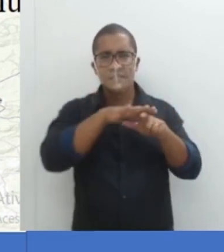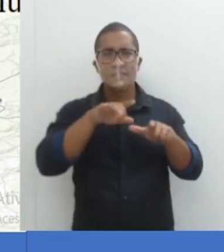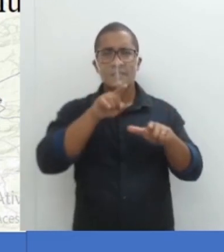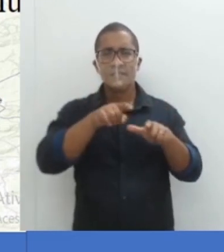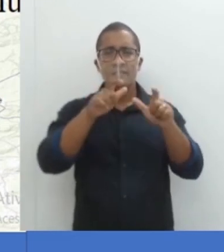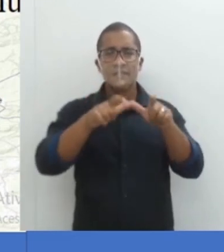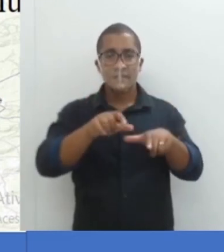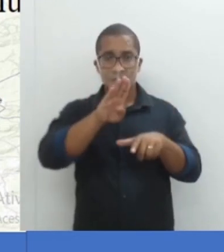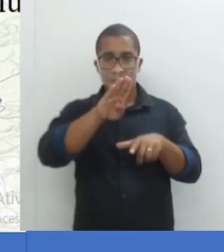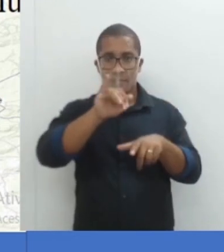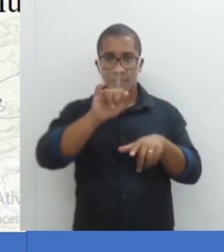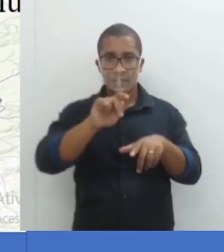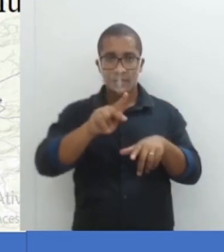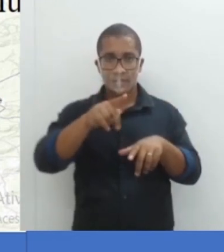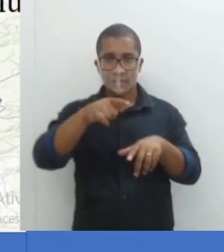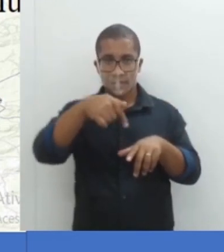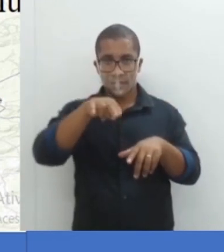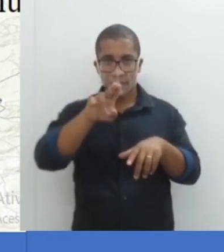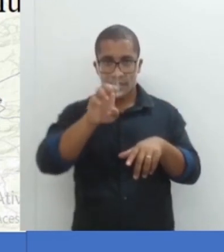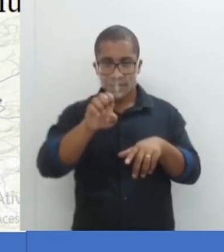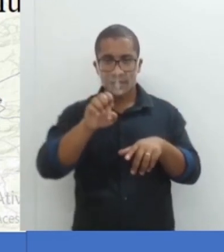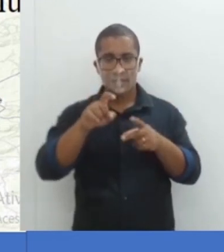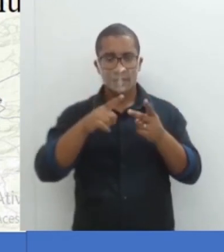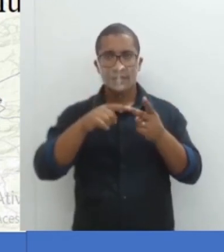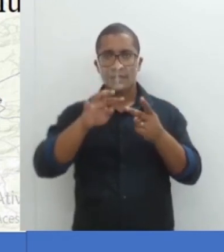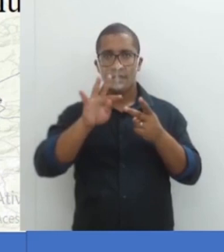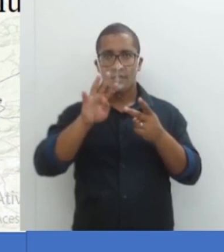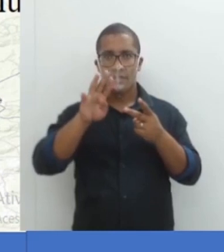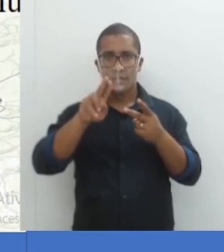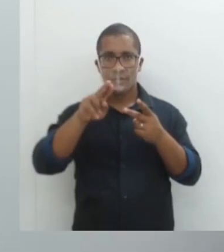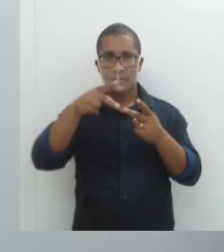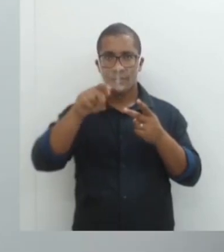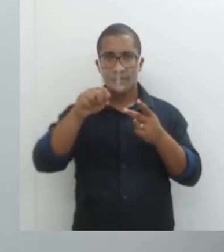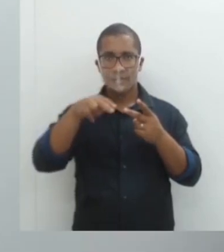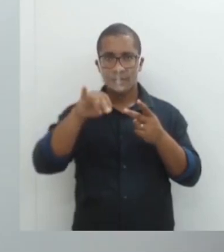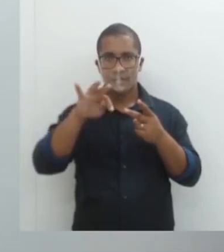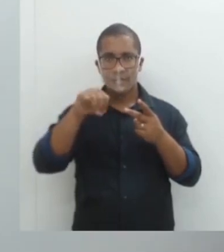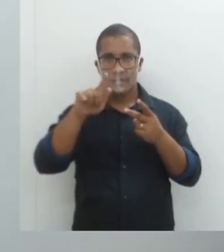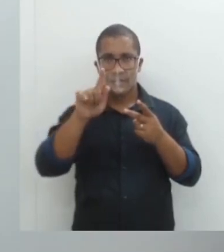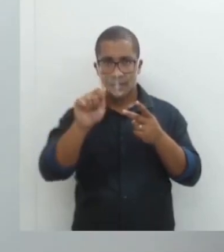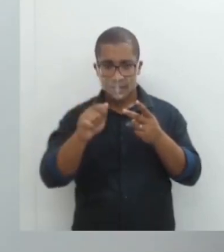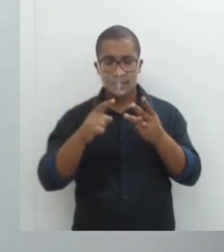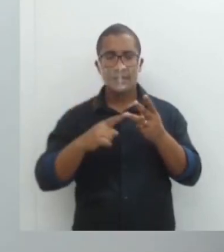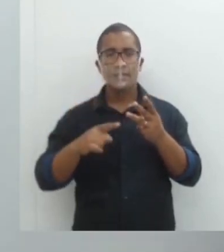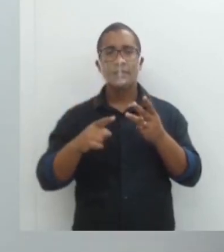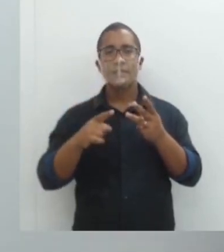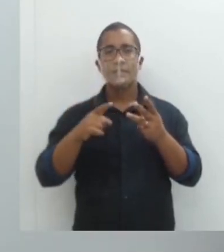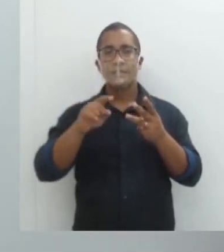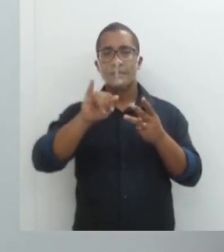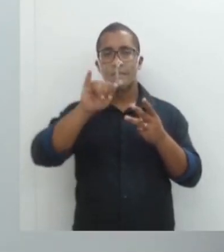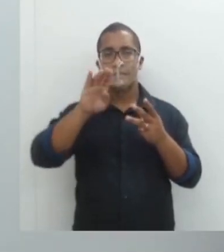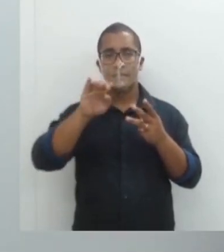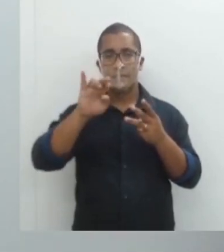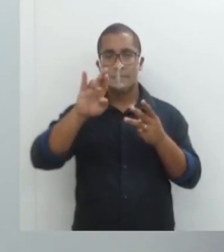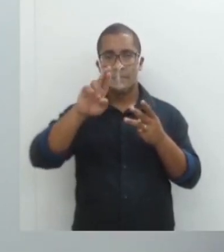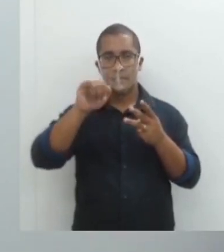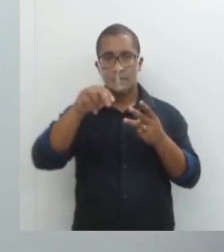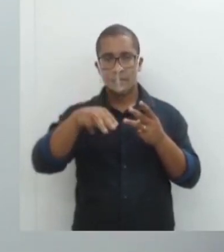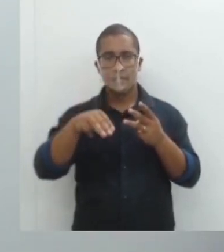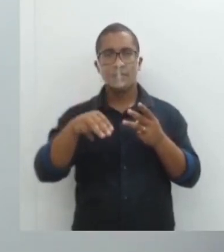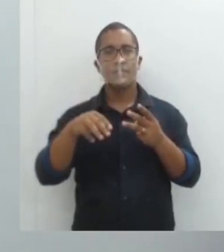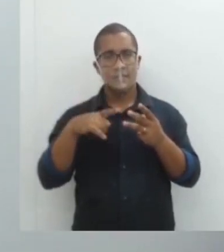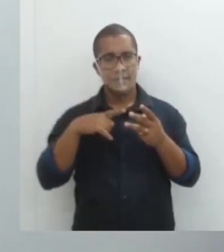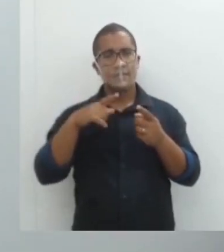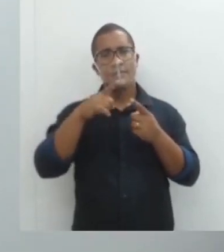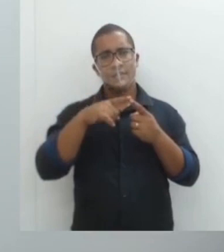Buíque, Tupanatinga e Bimirim. Mais uma vez ali, aquela região de Buíque, né, que é muito conhecida, né? Alô, Vale